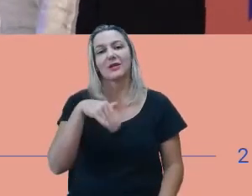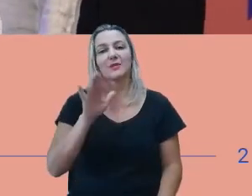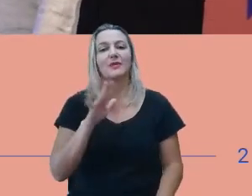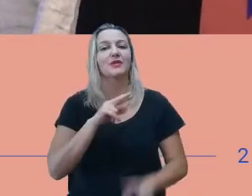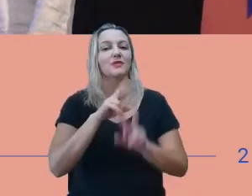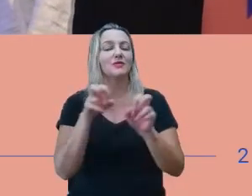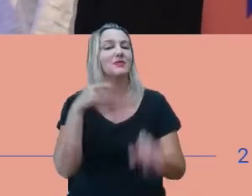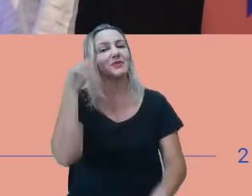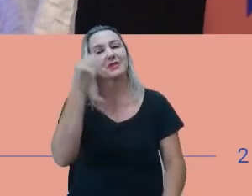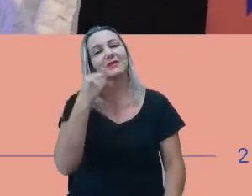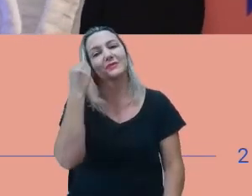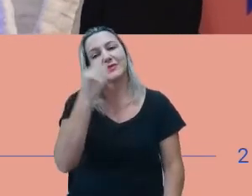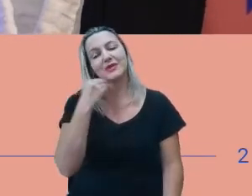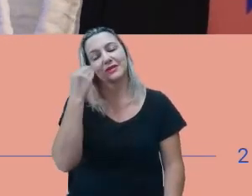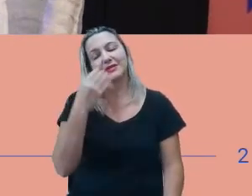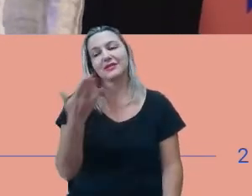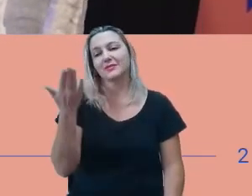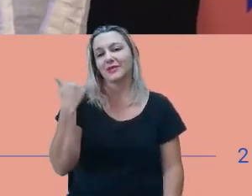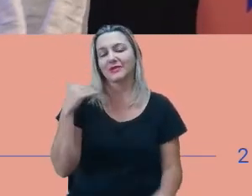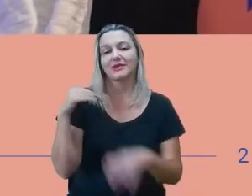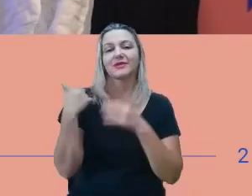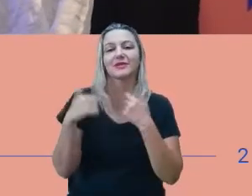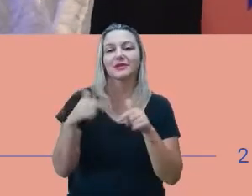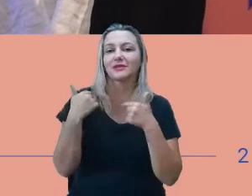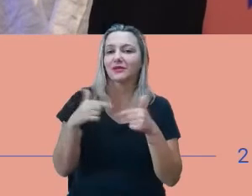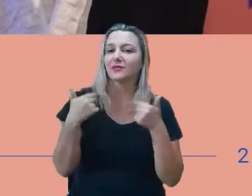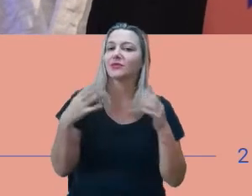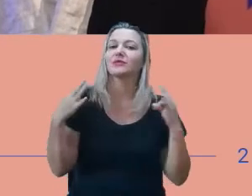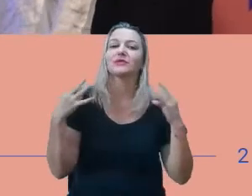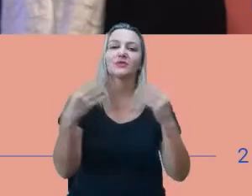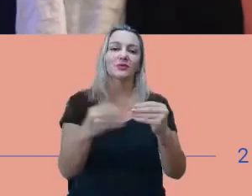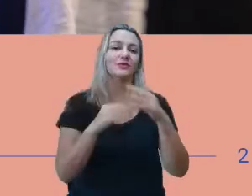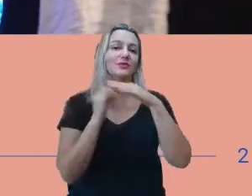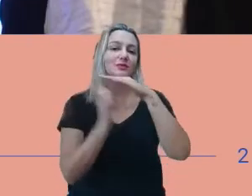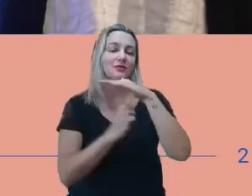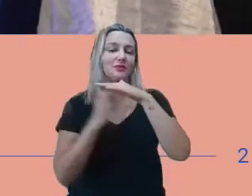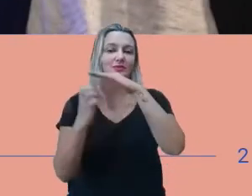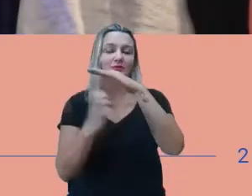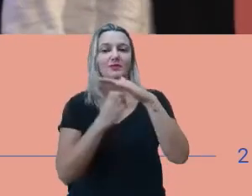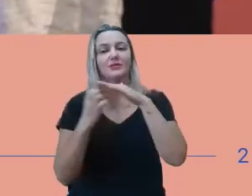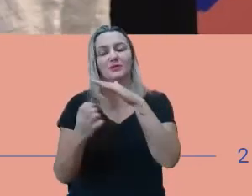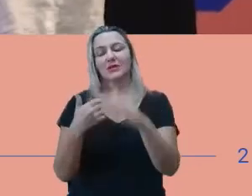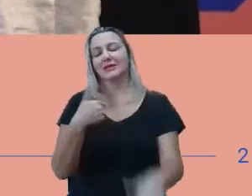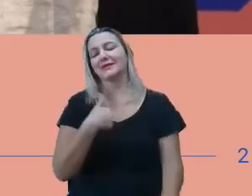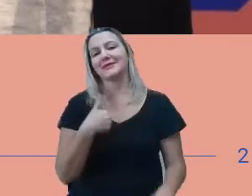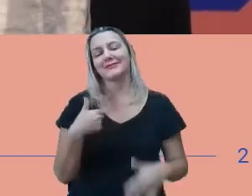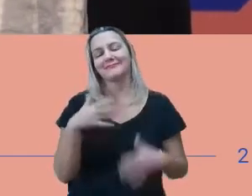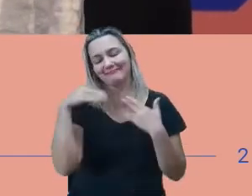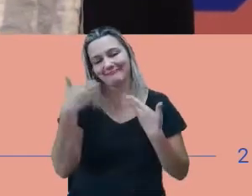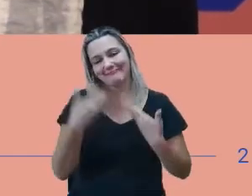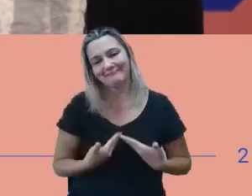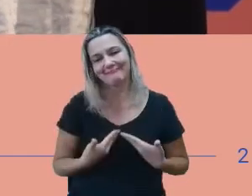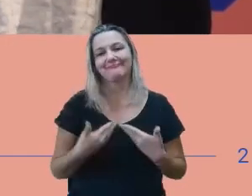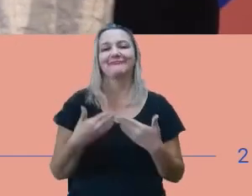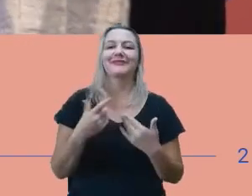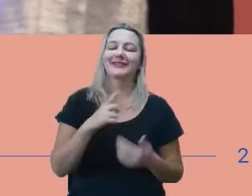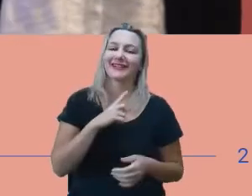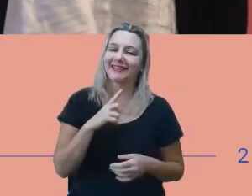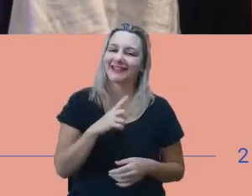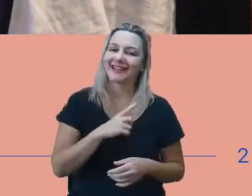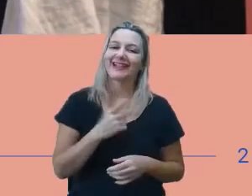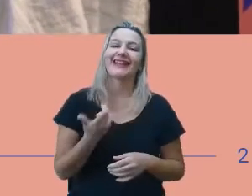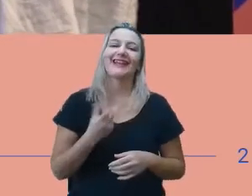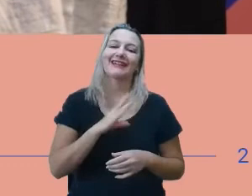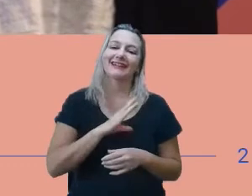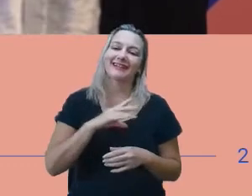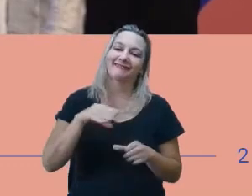experiência que foi trabalhar com todas essas empresas que eu que eu sou muito honrada de poder tê-las nessa iniciativa